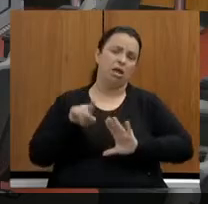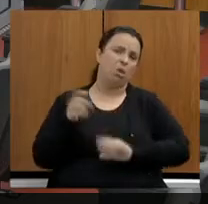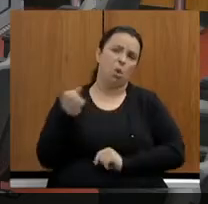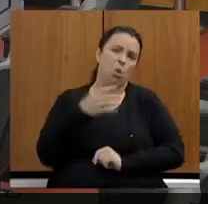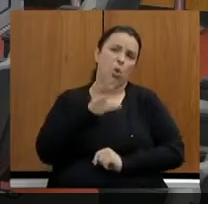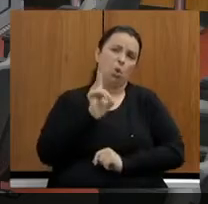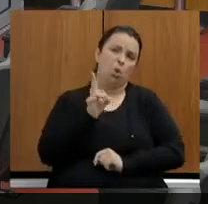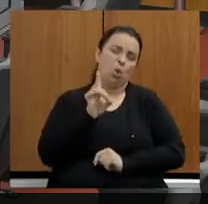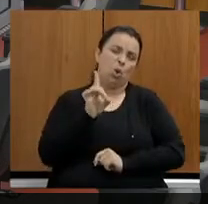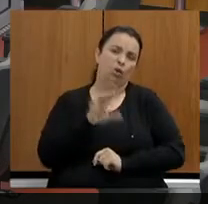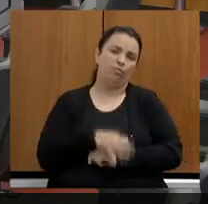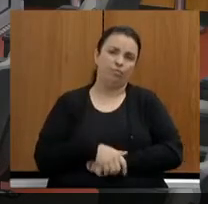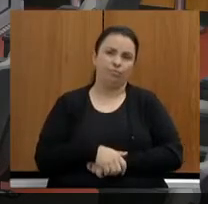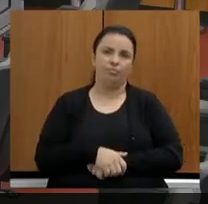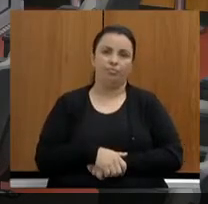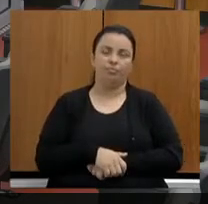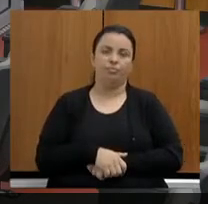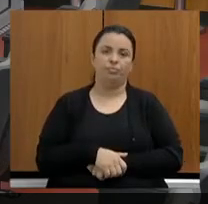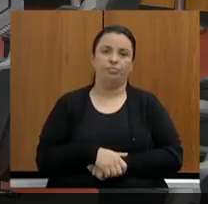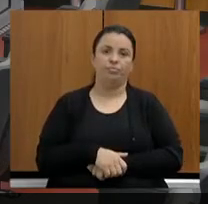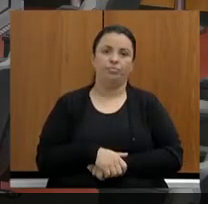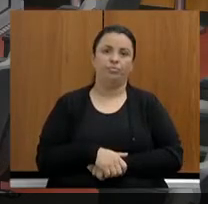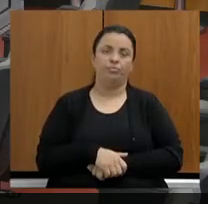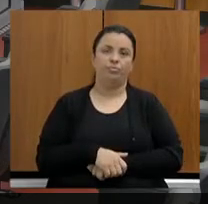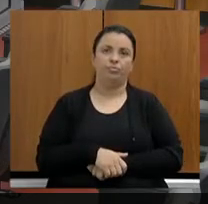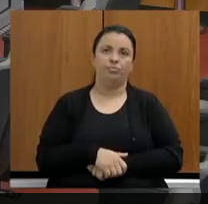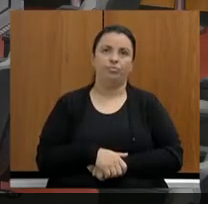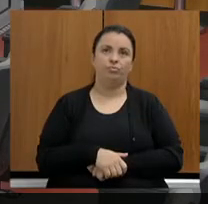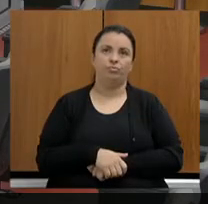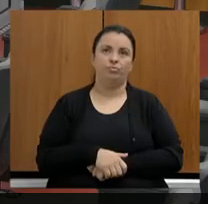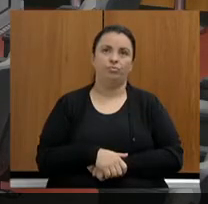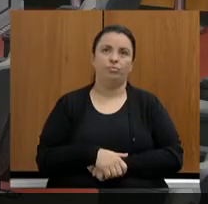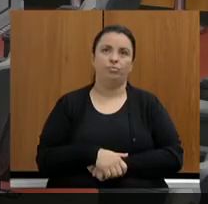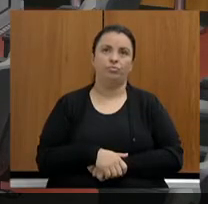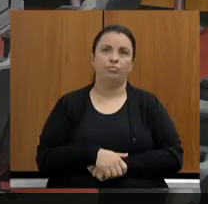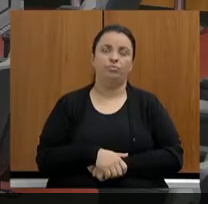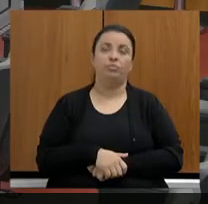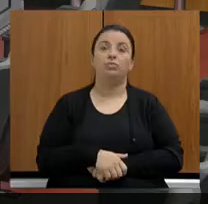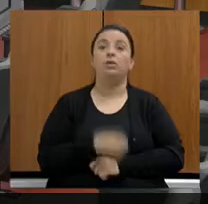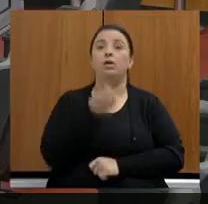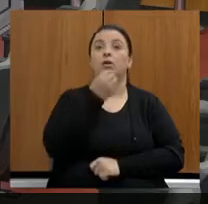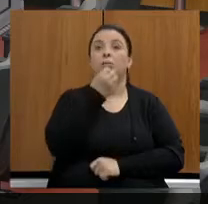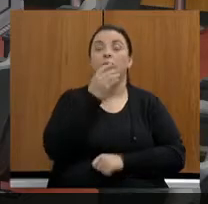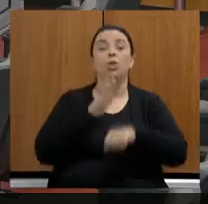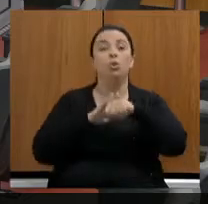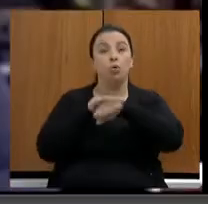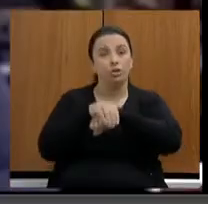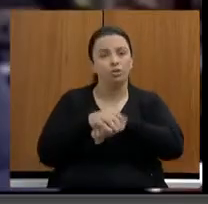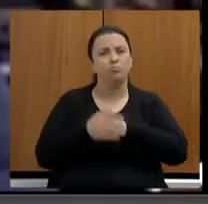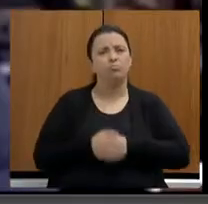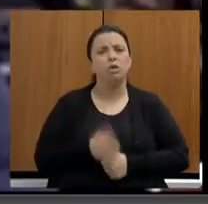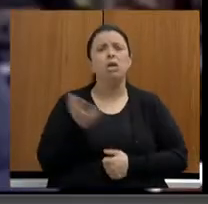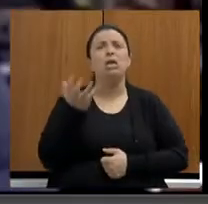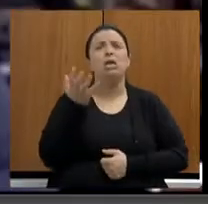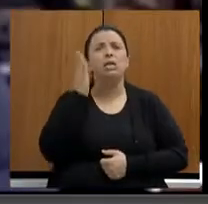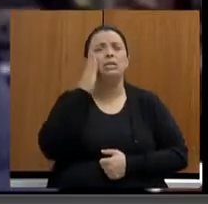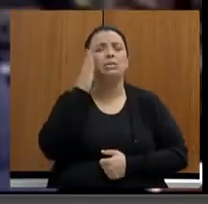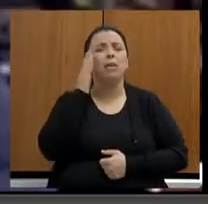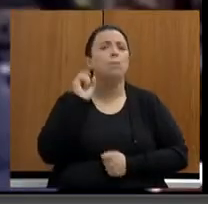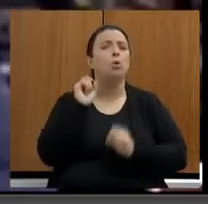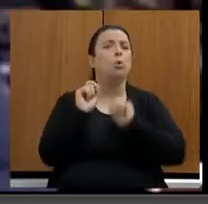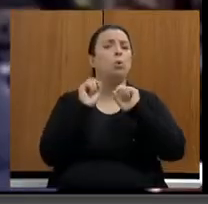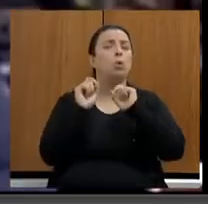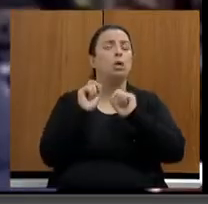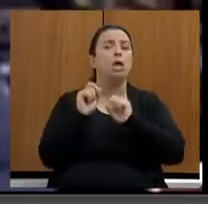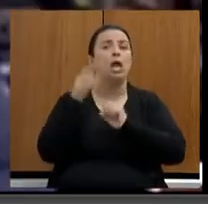é nada novo não já foi que mandou boa noite gostaria de saber o que Romeu Zema acha